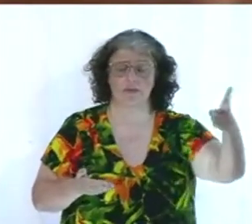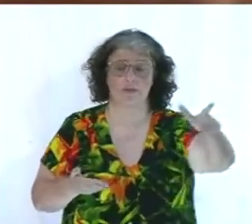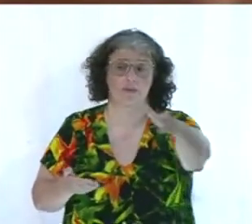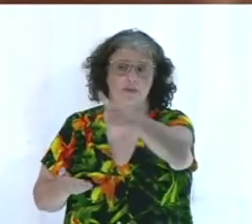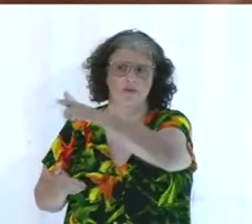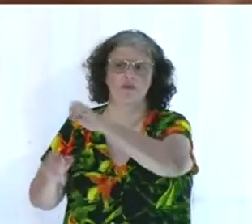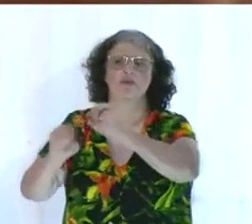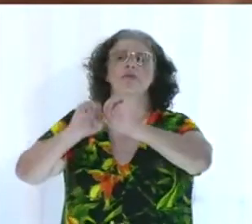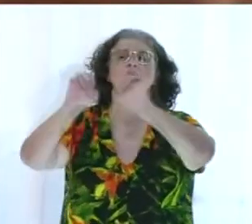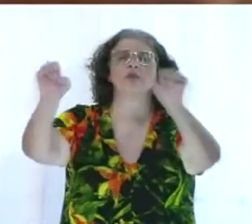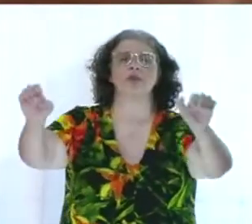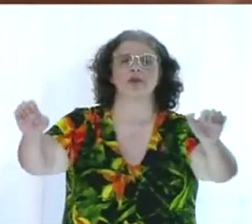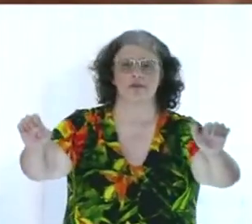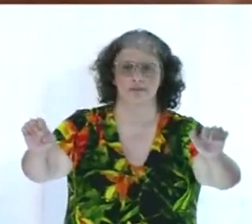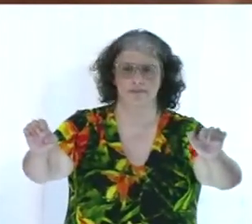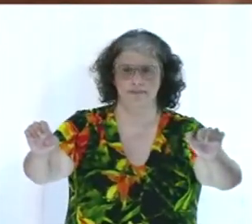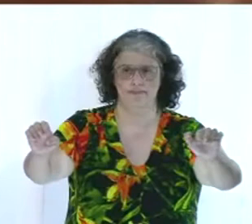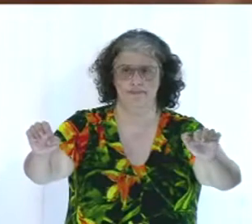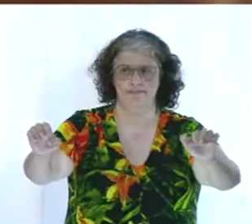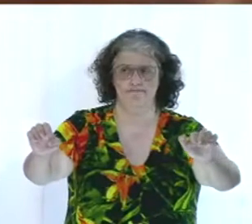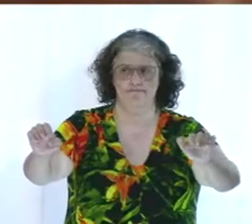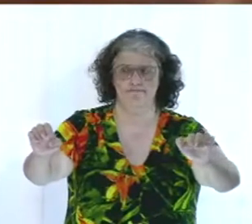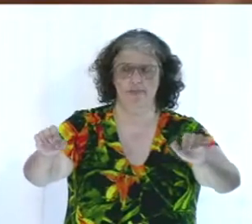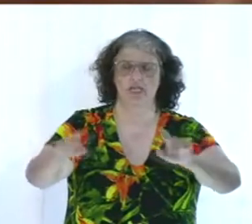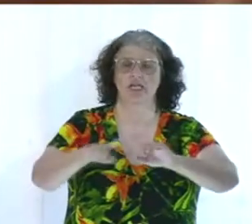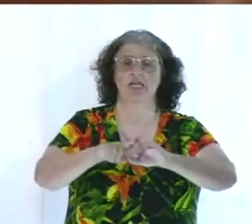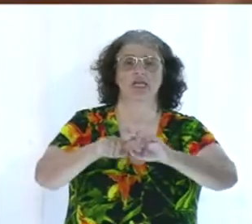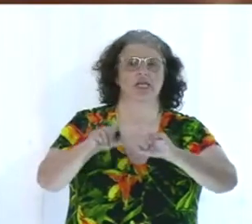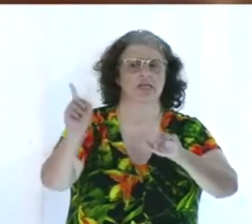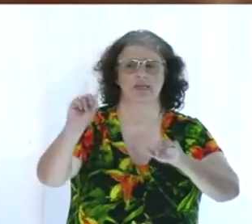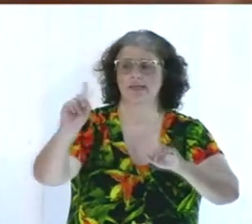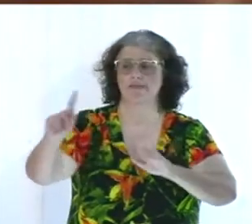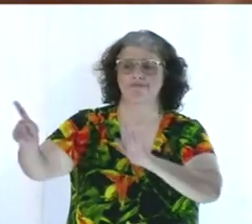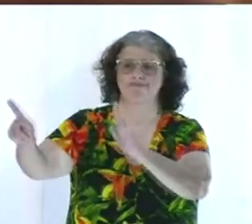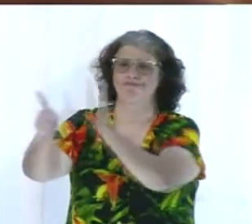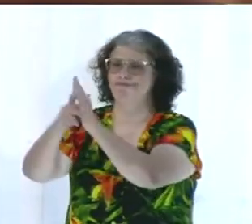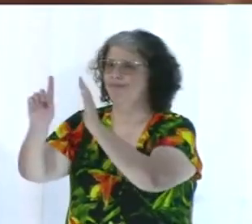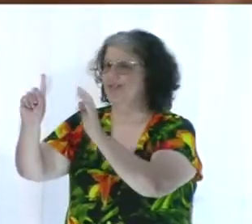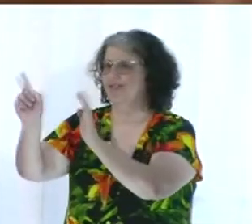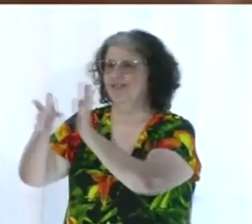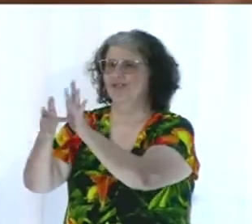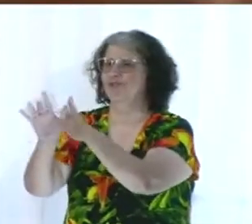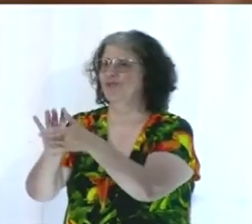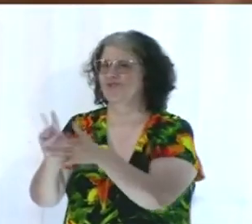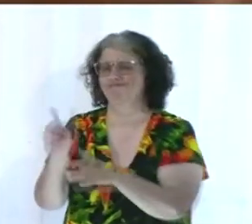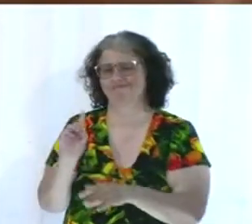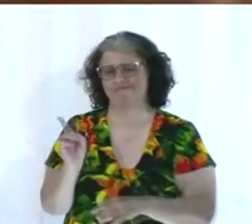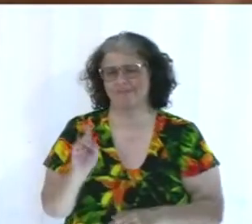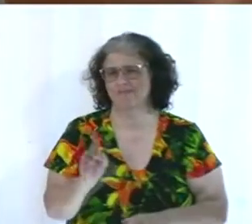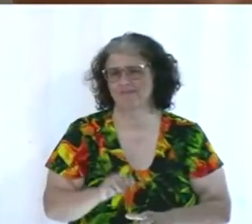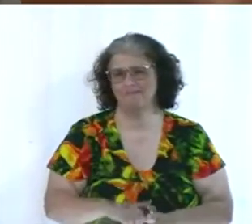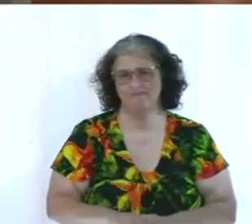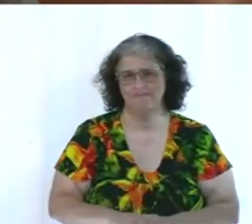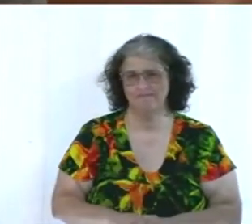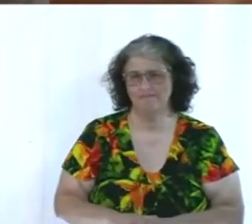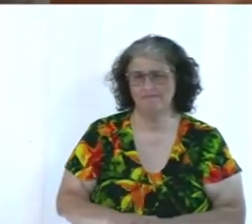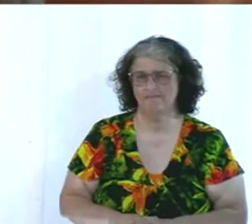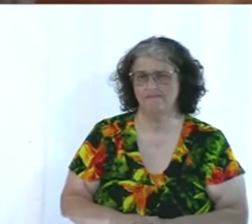o evangelho do Senhor Jesus, que não é aquela palavra linda que Lucas registra lá em Atos